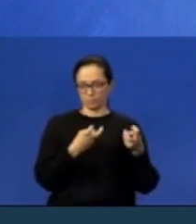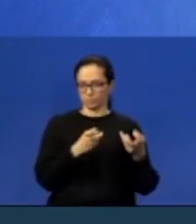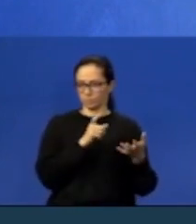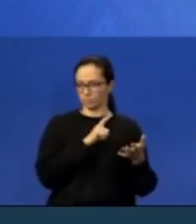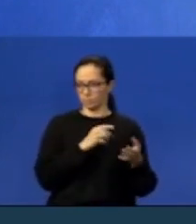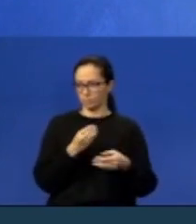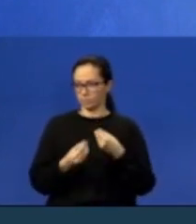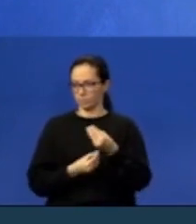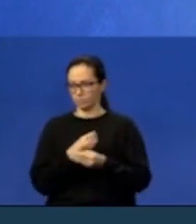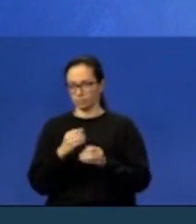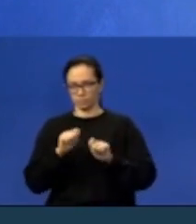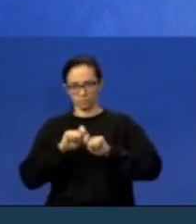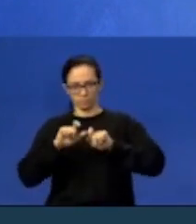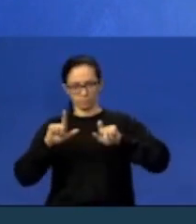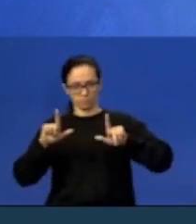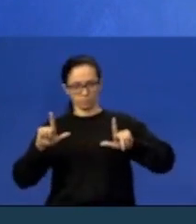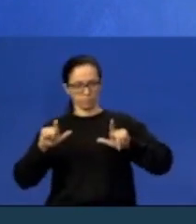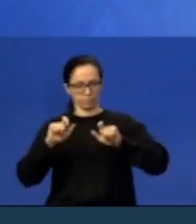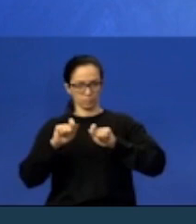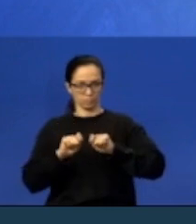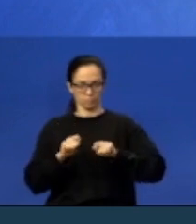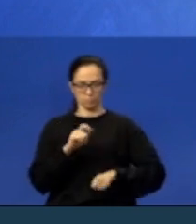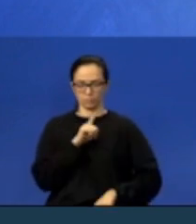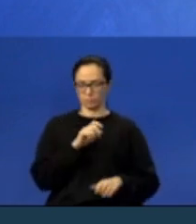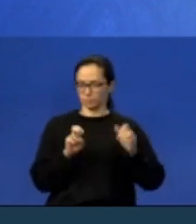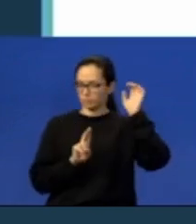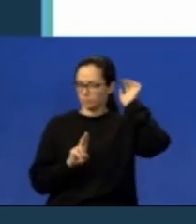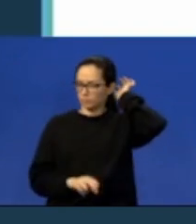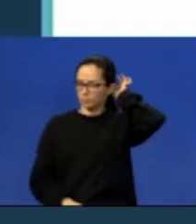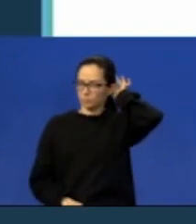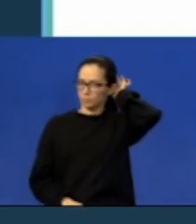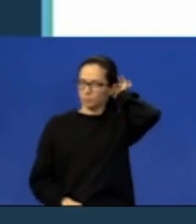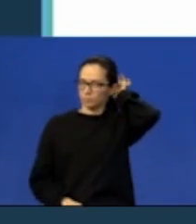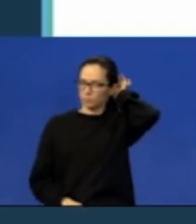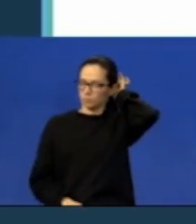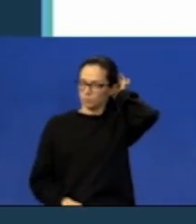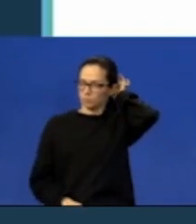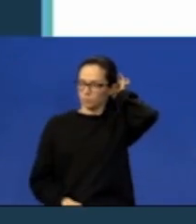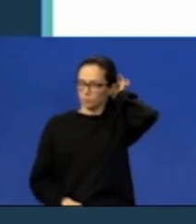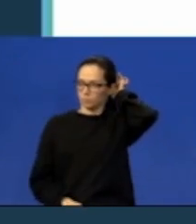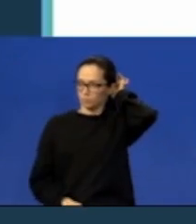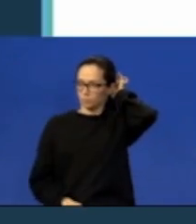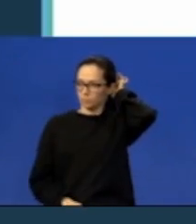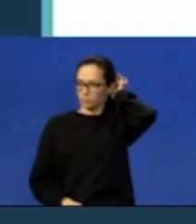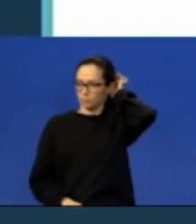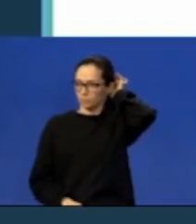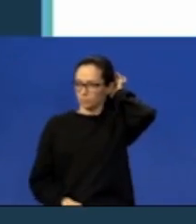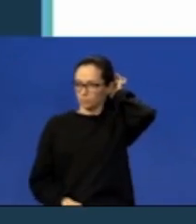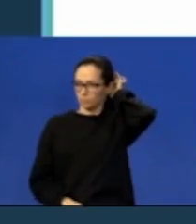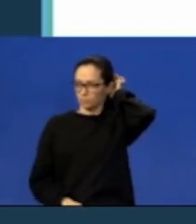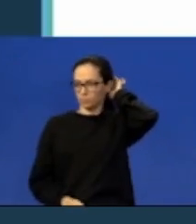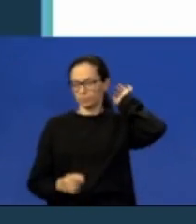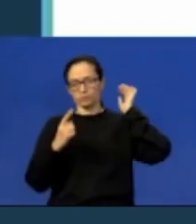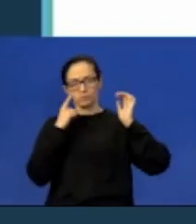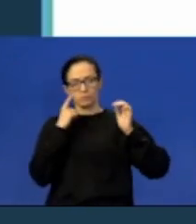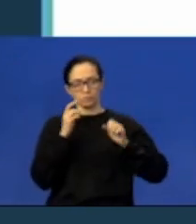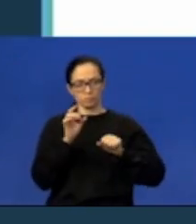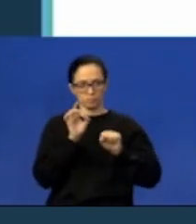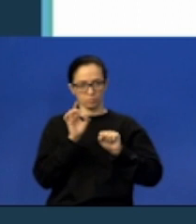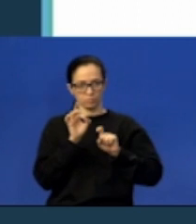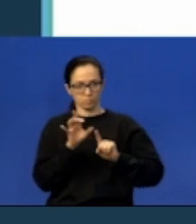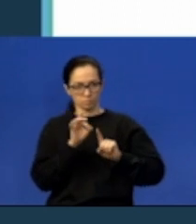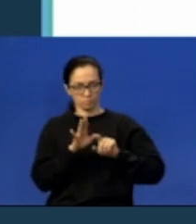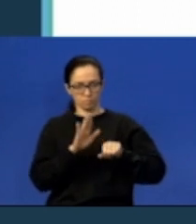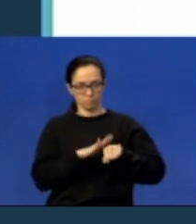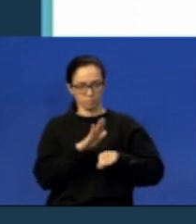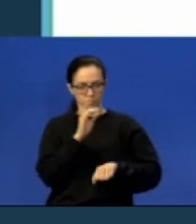função do tipo de densidade do tecido biológico. Os tecidos mais densos, como o tecido ósseo e, por exemplo, as próteses metálicas,